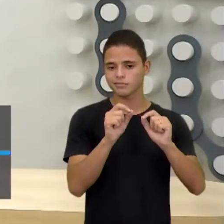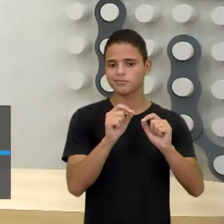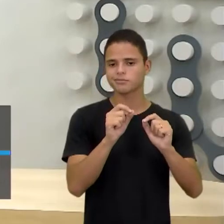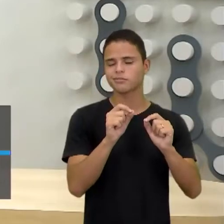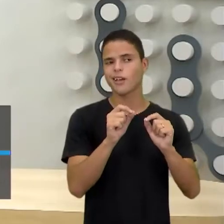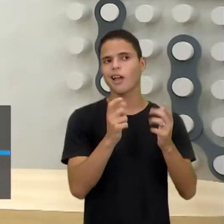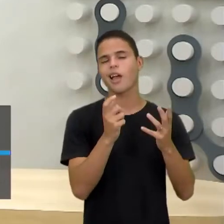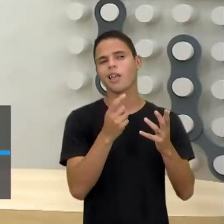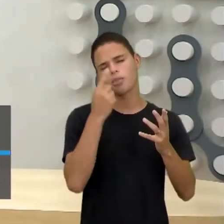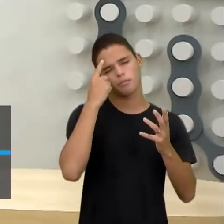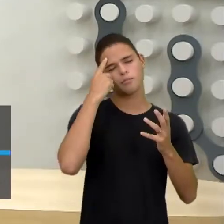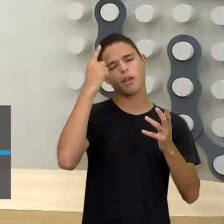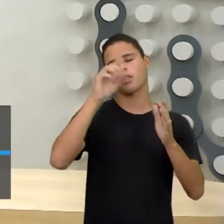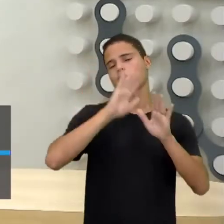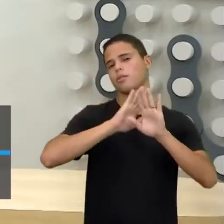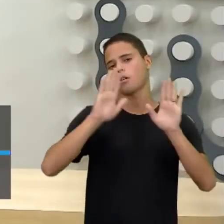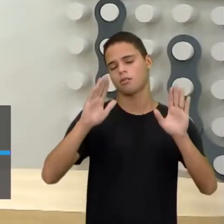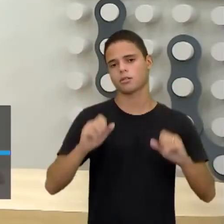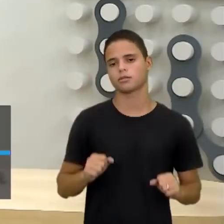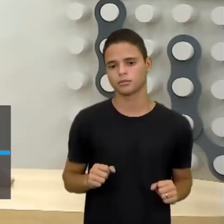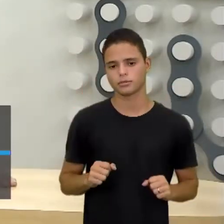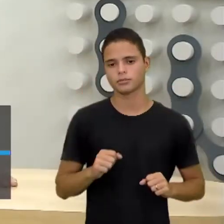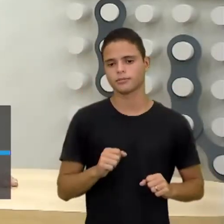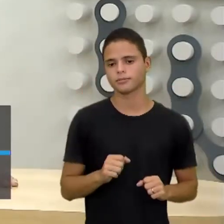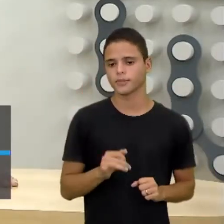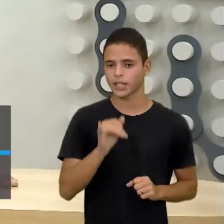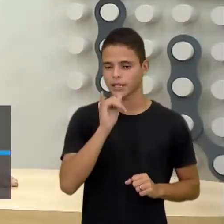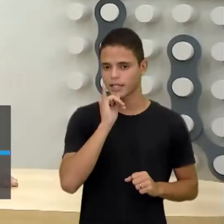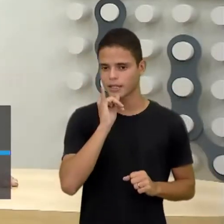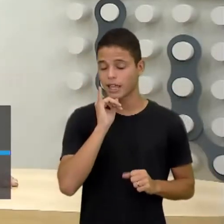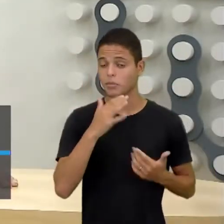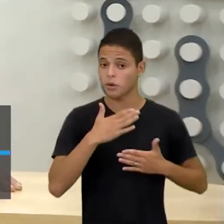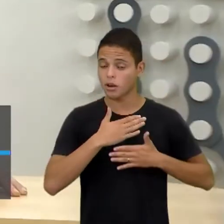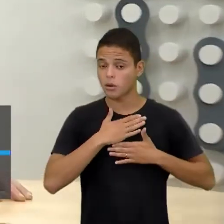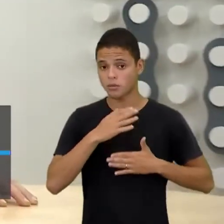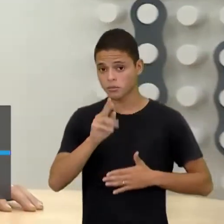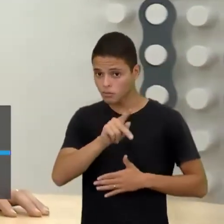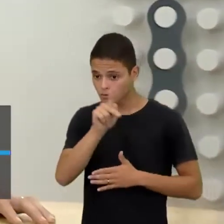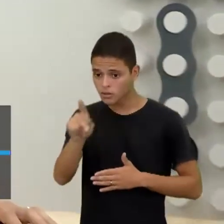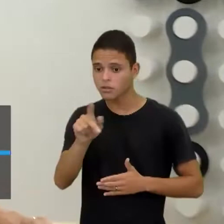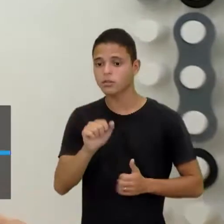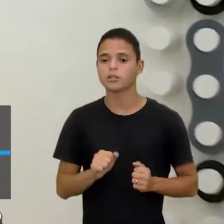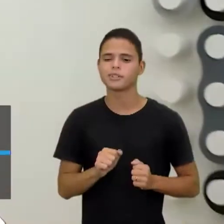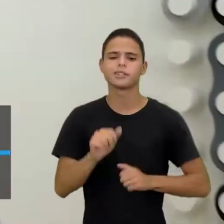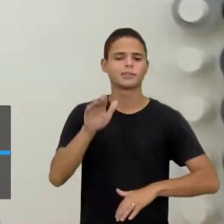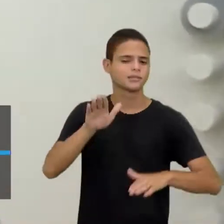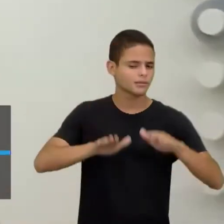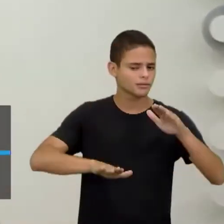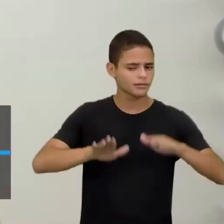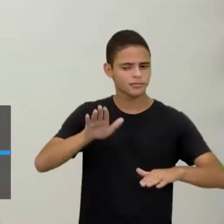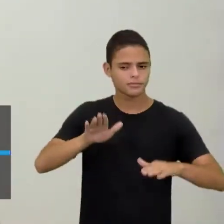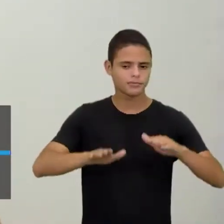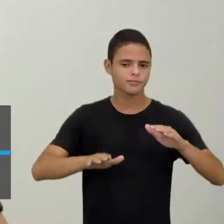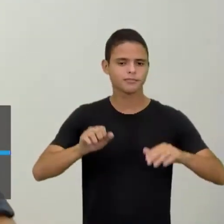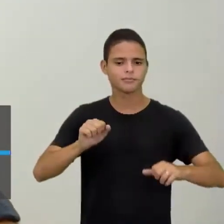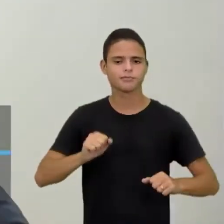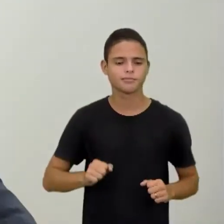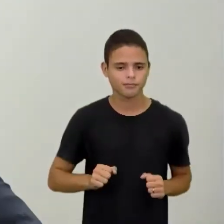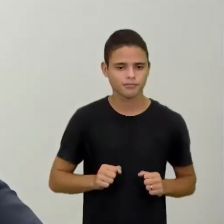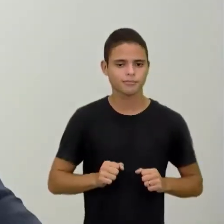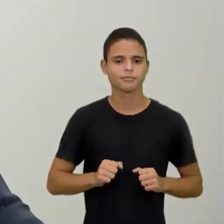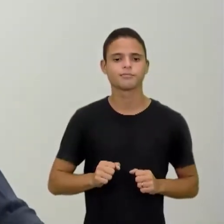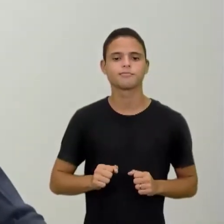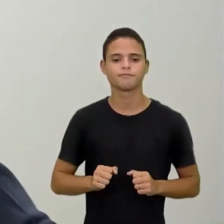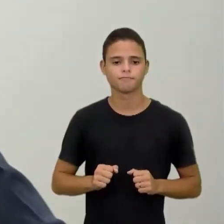eu estou falando isso, estou fazendo meia-culpa. Vou falar aqui, olha, olhando no seu olho. Eu sou professor e às vezes a gente... Olha, eu estou até dando um close,